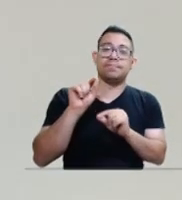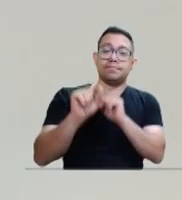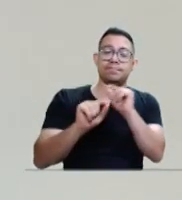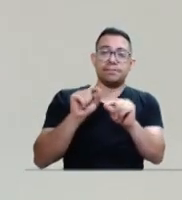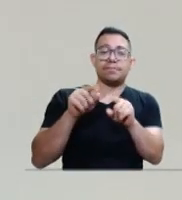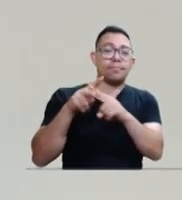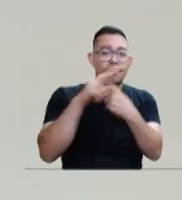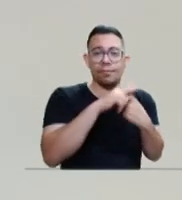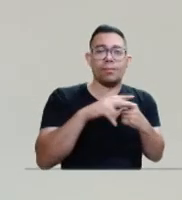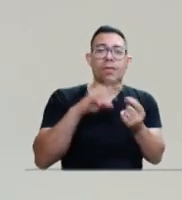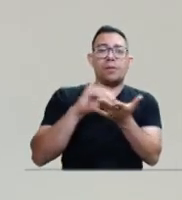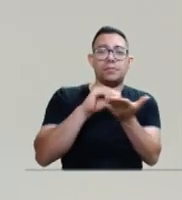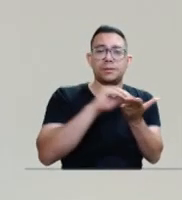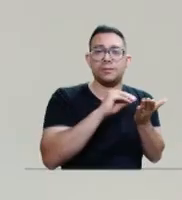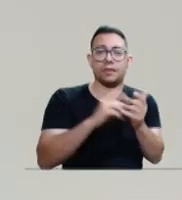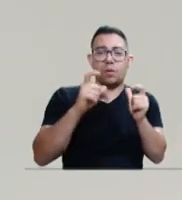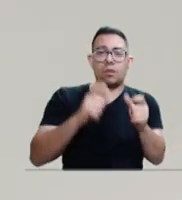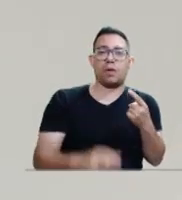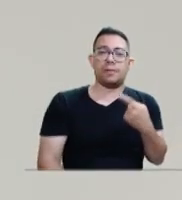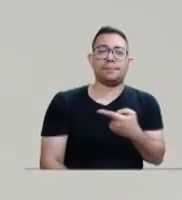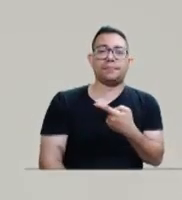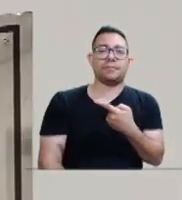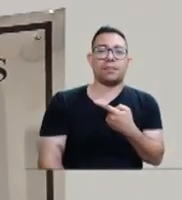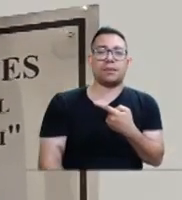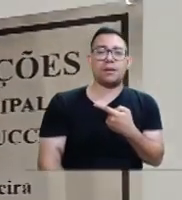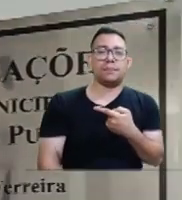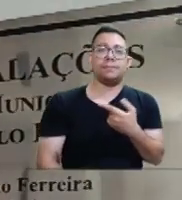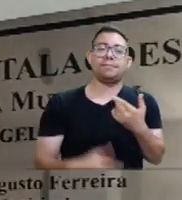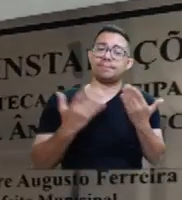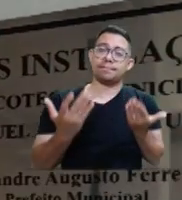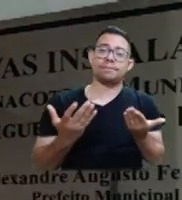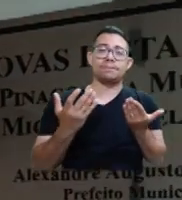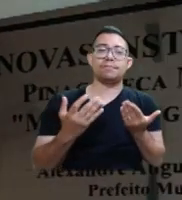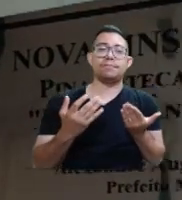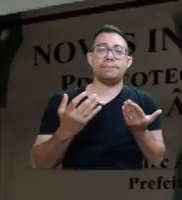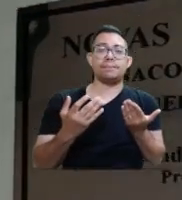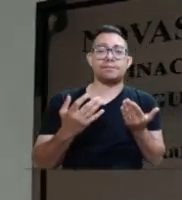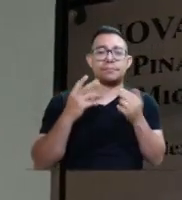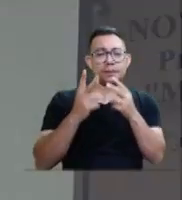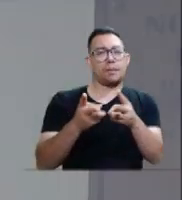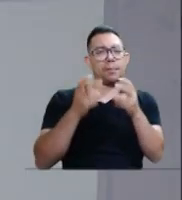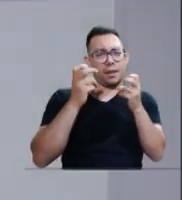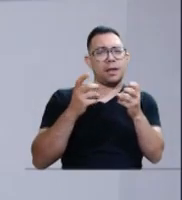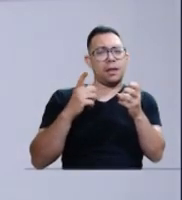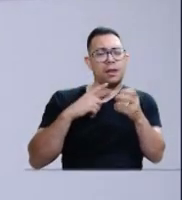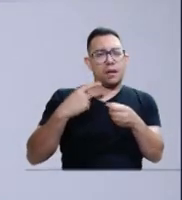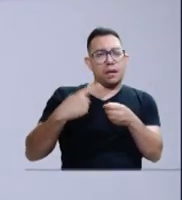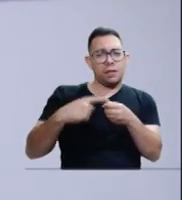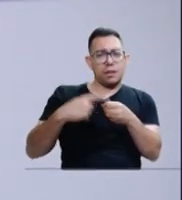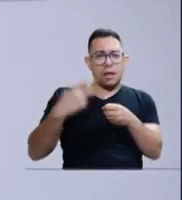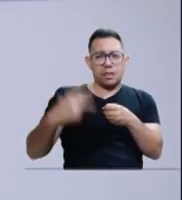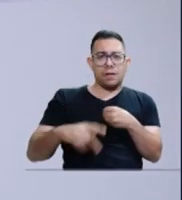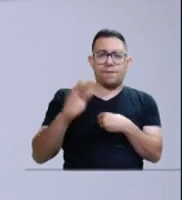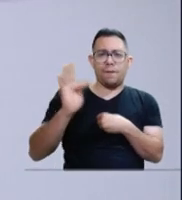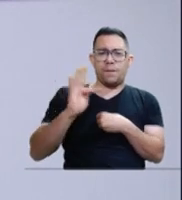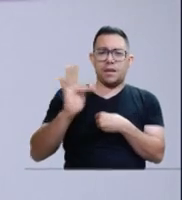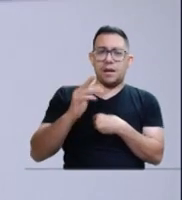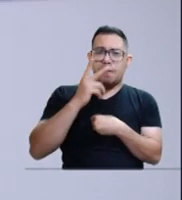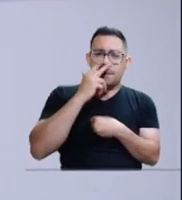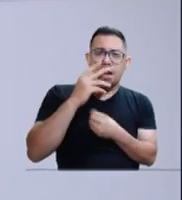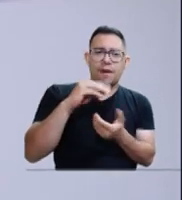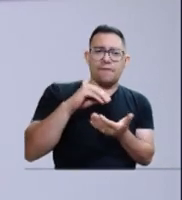Municipal também não conserva o seu acervo da forma mais adequada. Então, assim, nós vivemos numa cidade